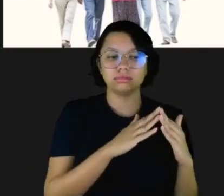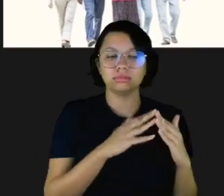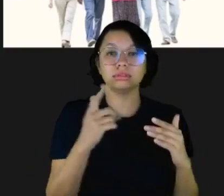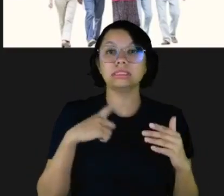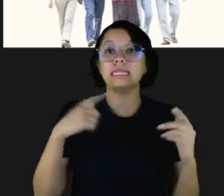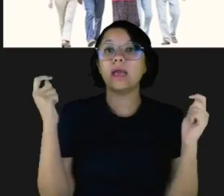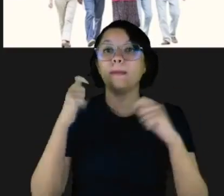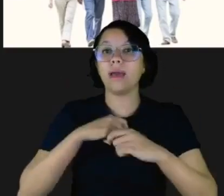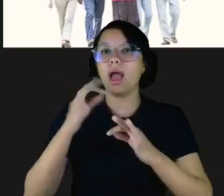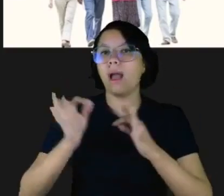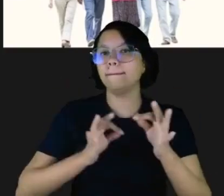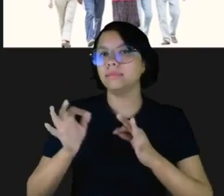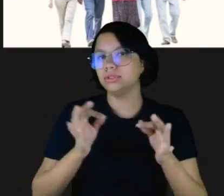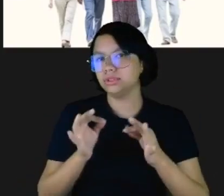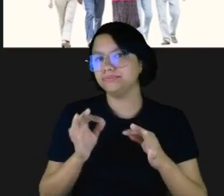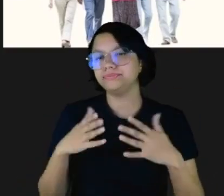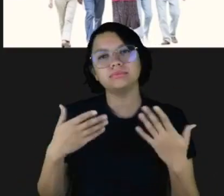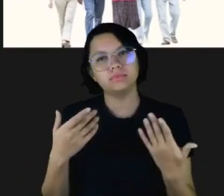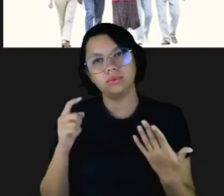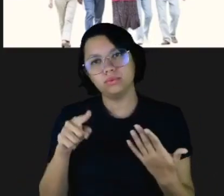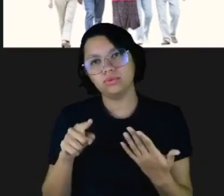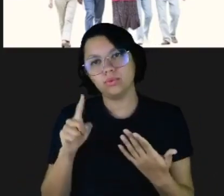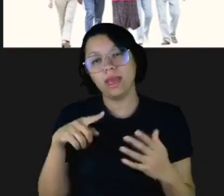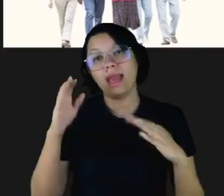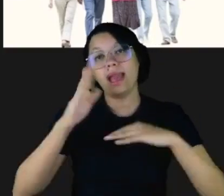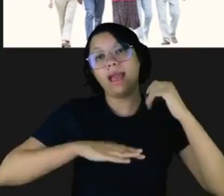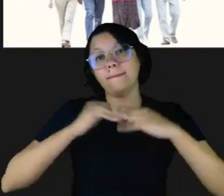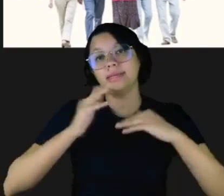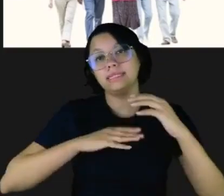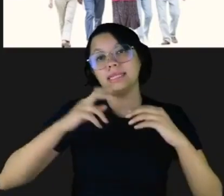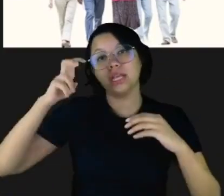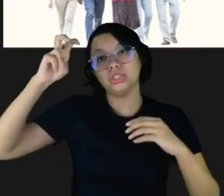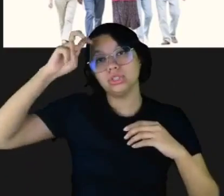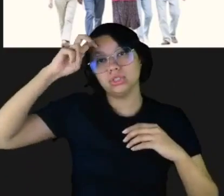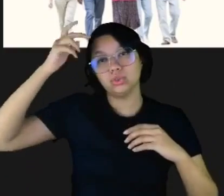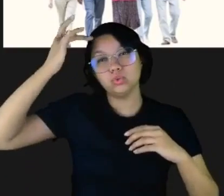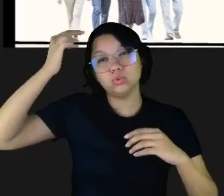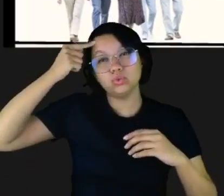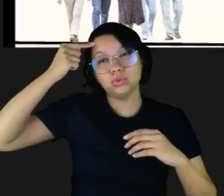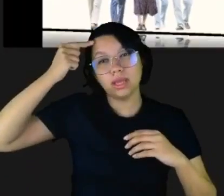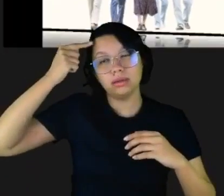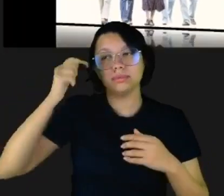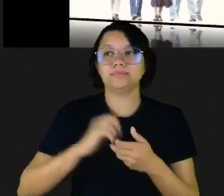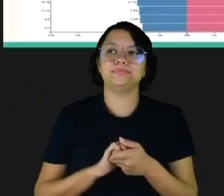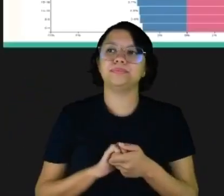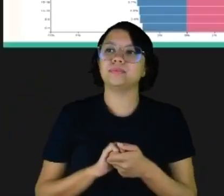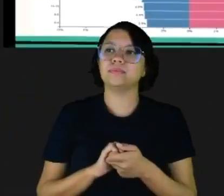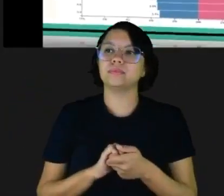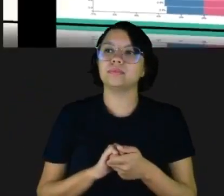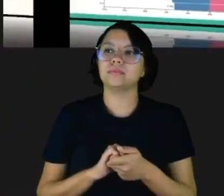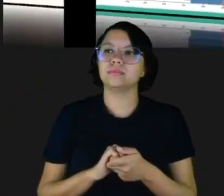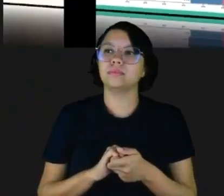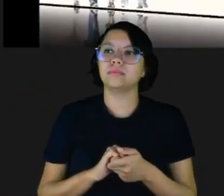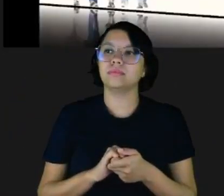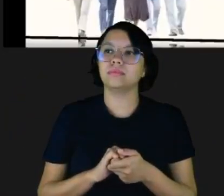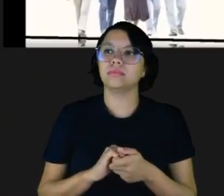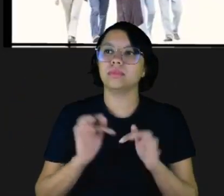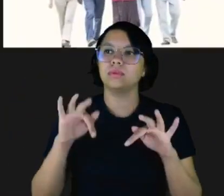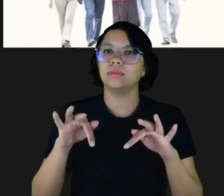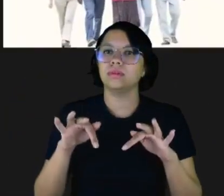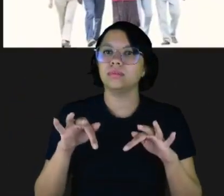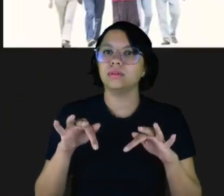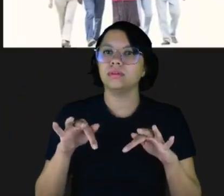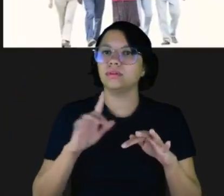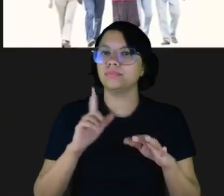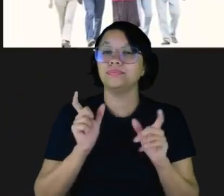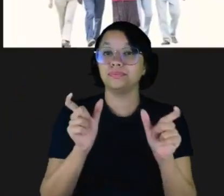de se planejar. Então, isso é a capacidade cognitiva. E os dois últimos... não, terminamos a